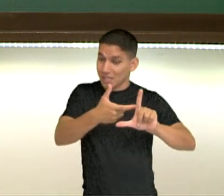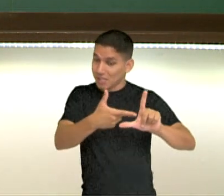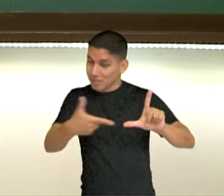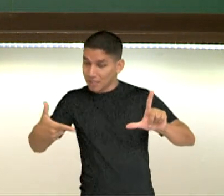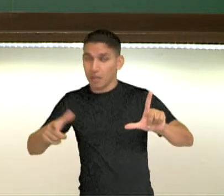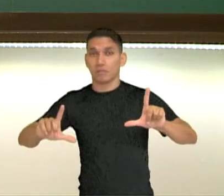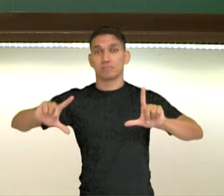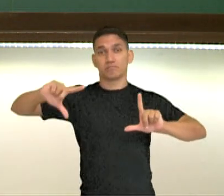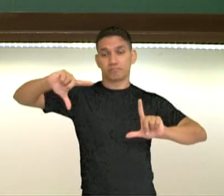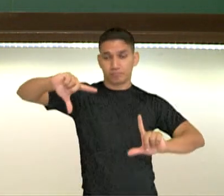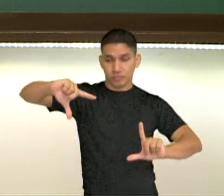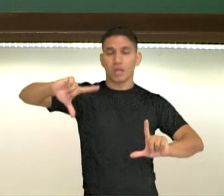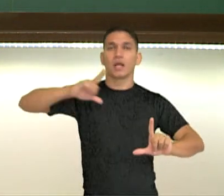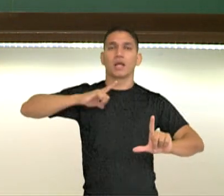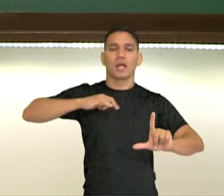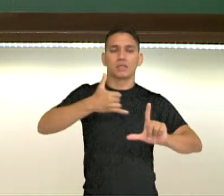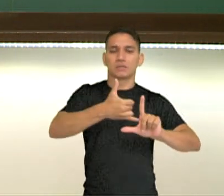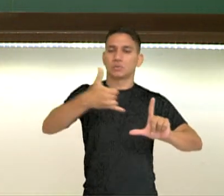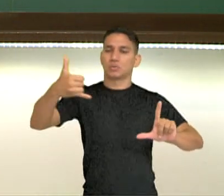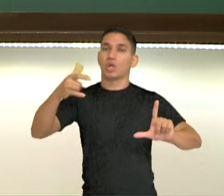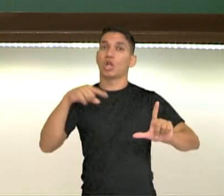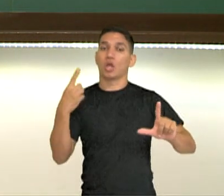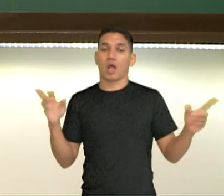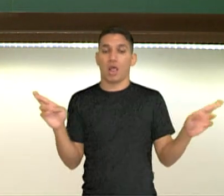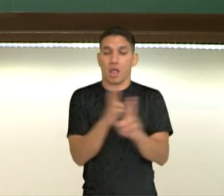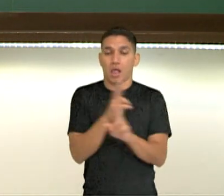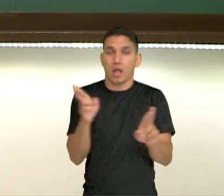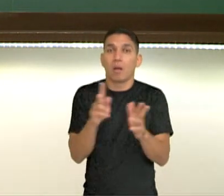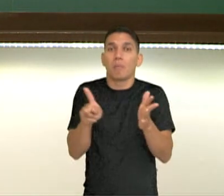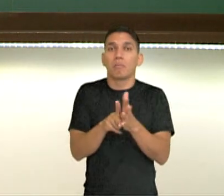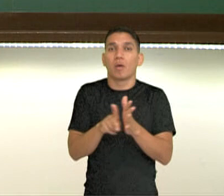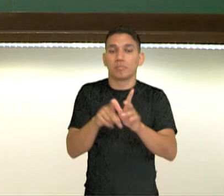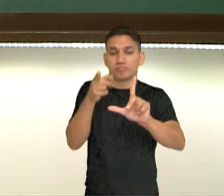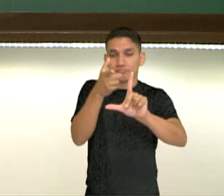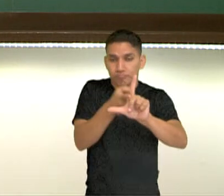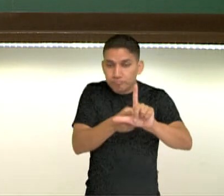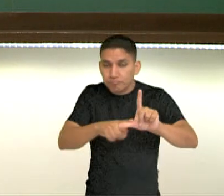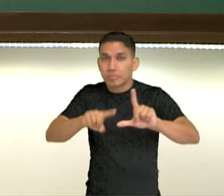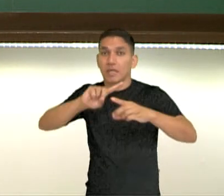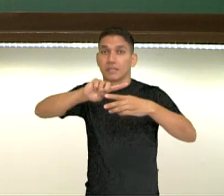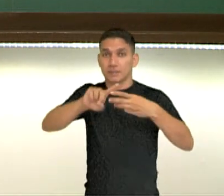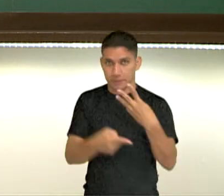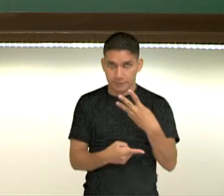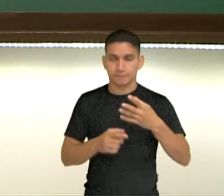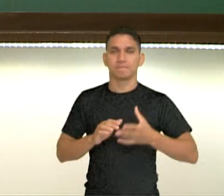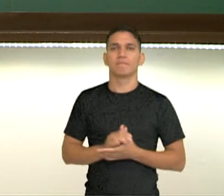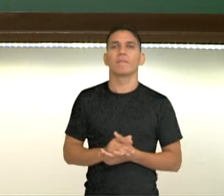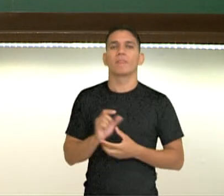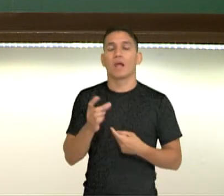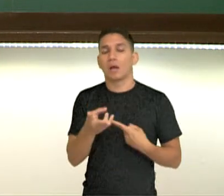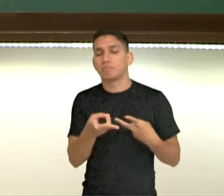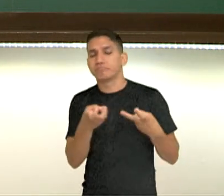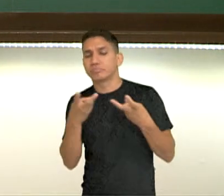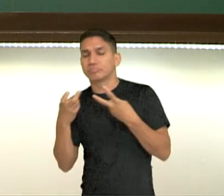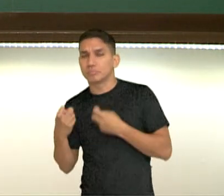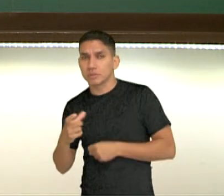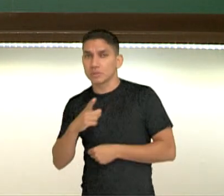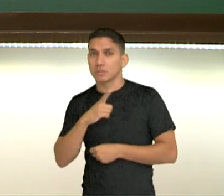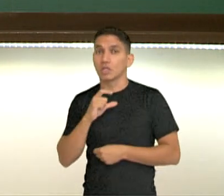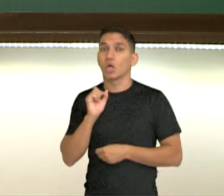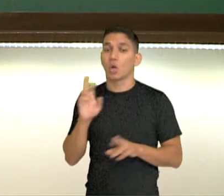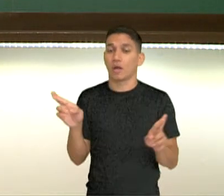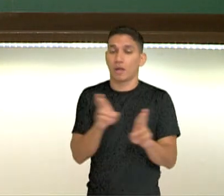aqui e estamos relacionando tudo isso com a circunferência trigonométrica. Notem que esses valores das